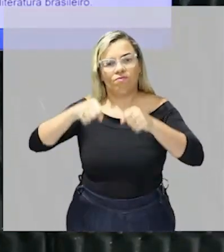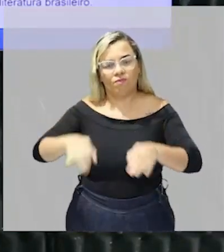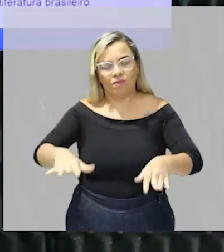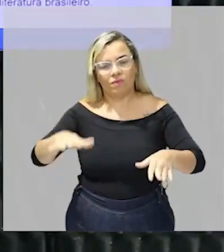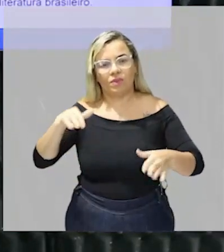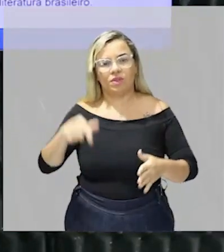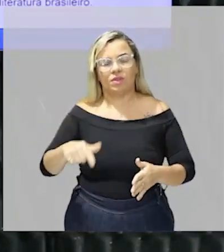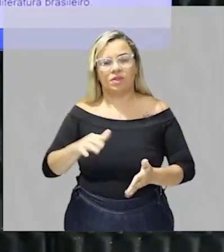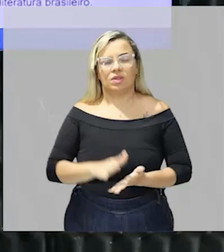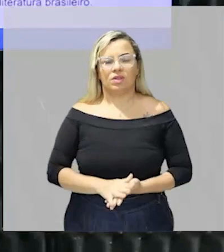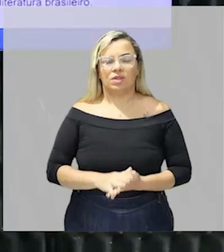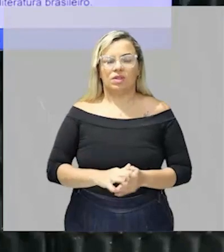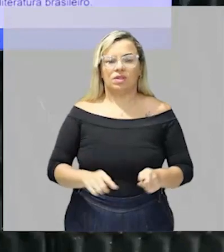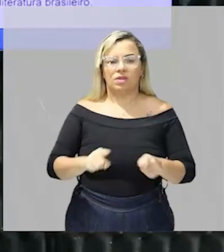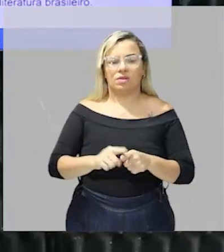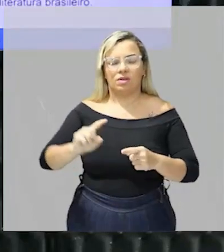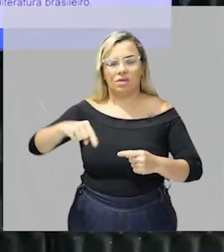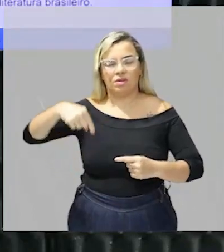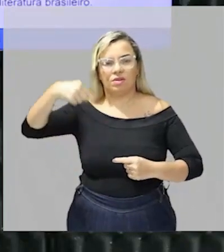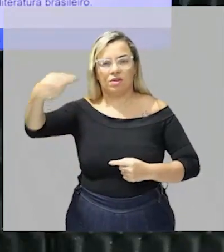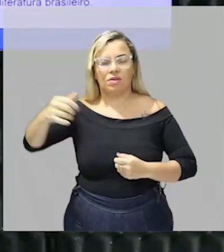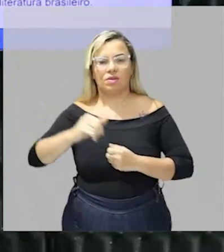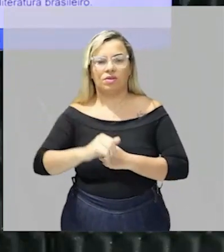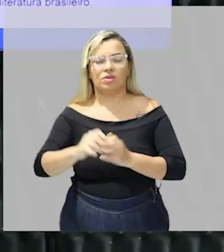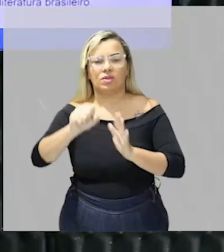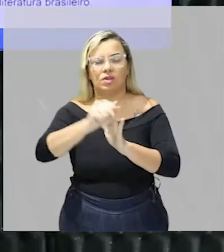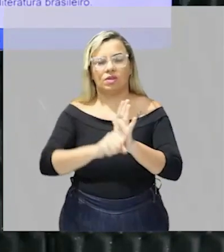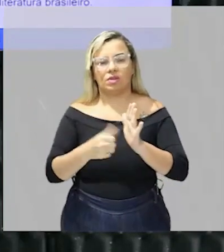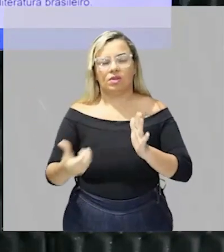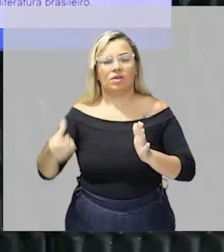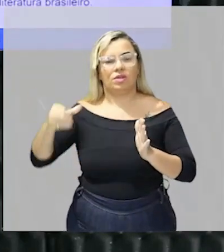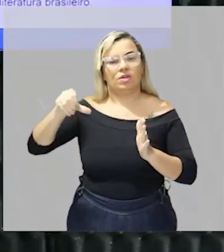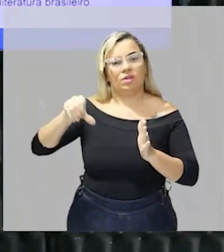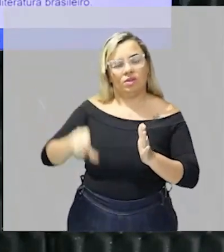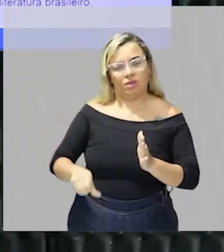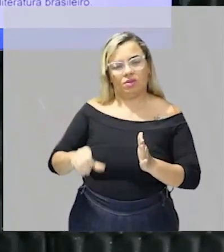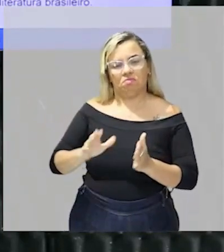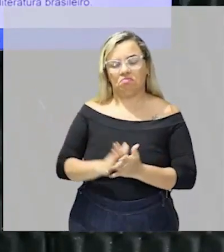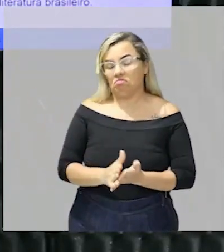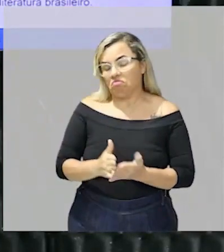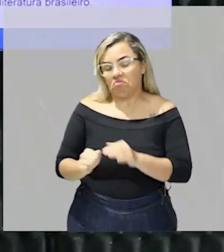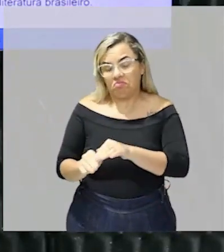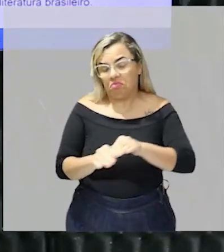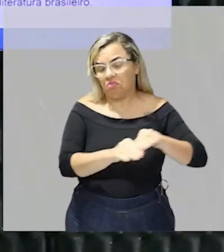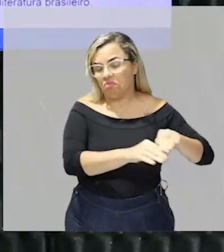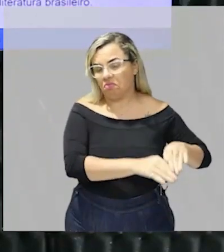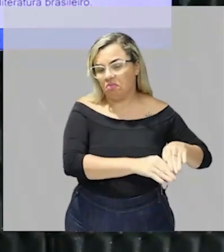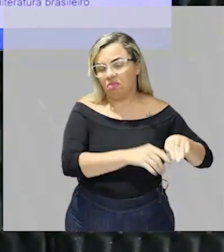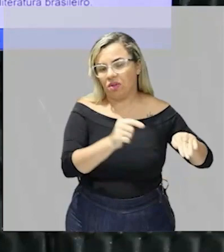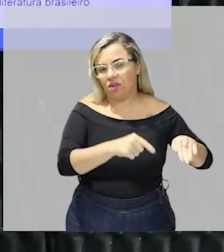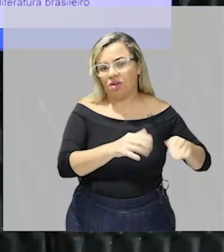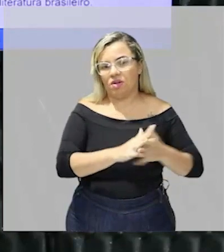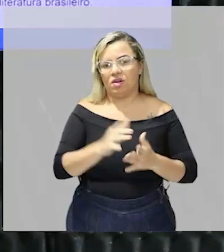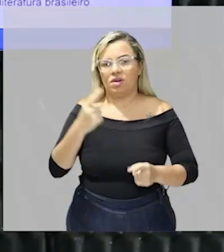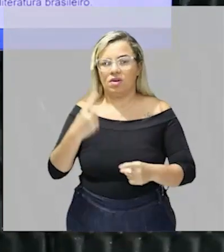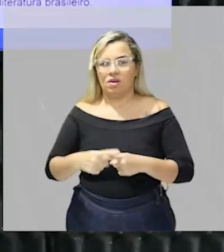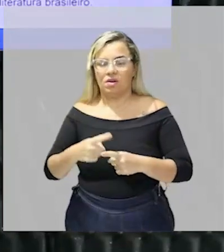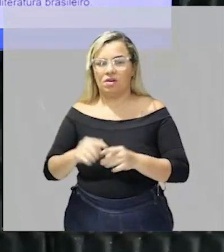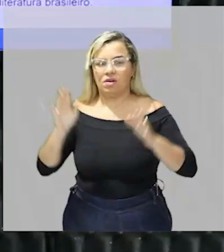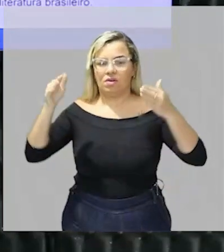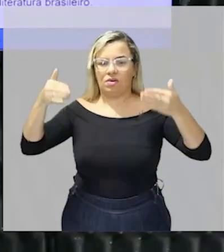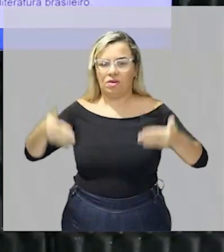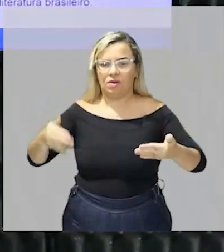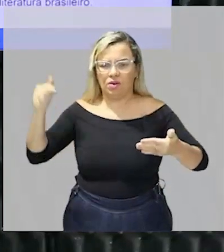mesmo crônicas que vai se ter lá do século XIX. Então eles estão deixando de lado, porque eles estão dando